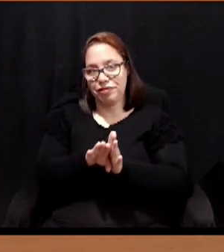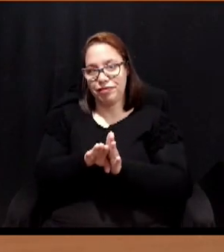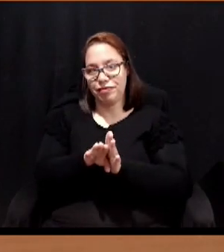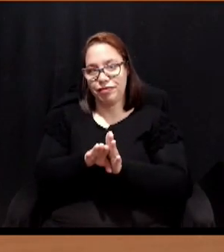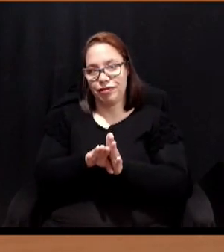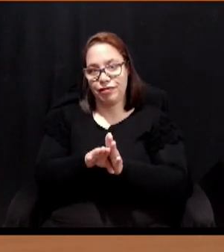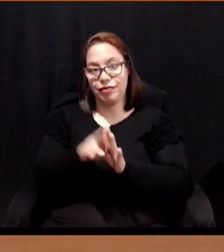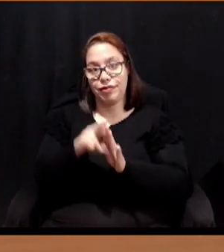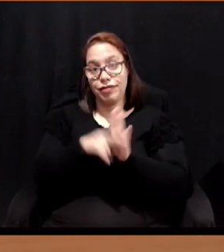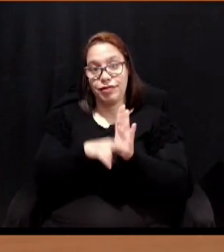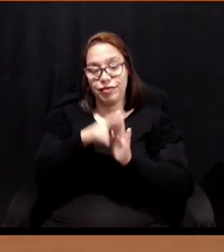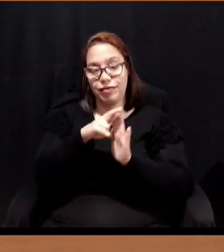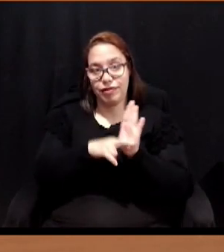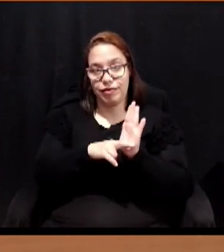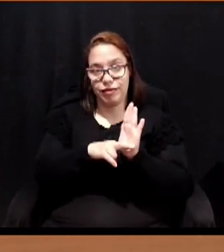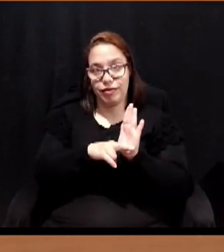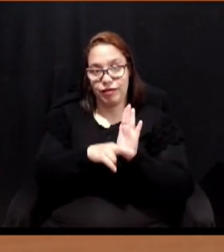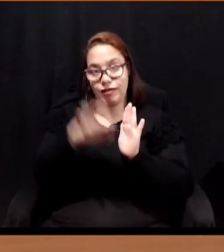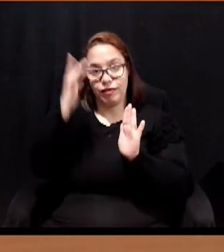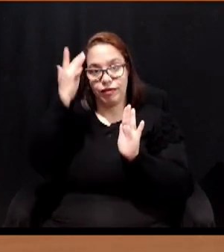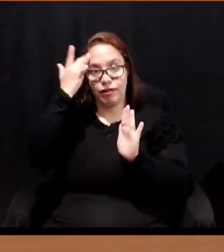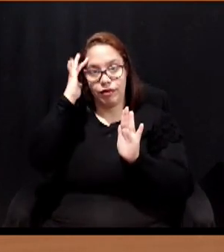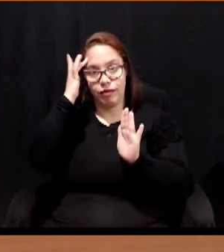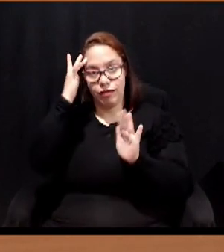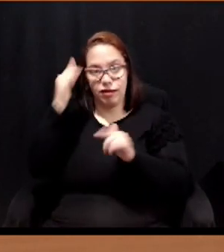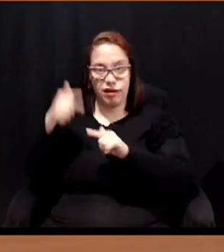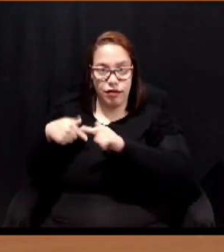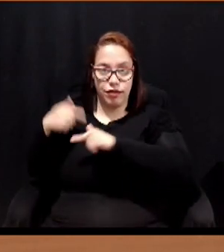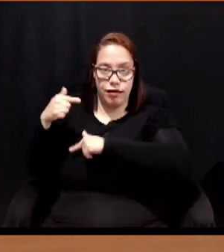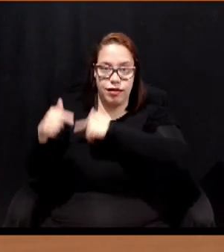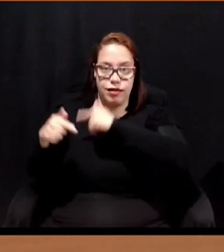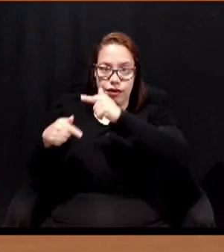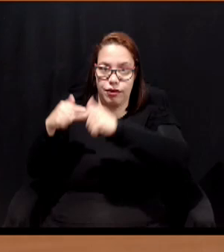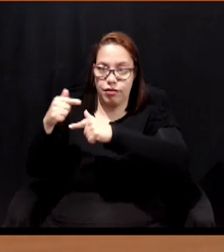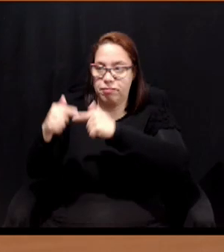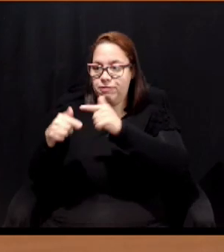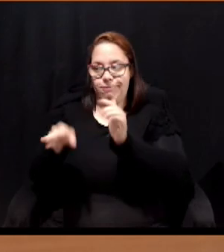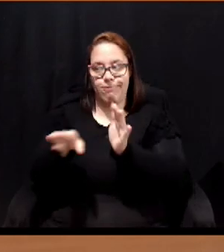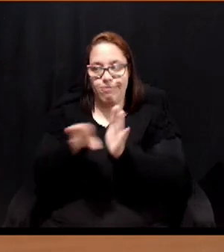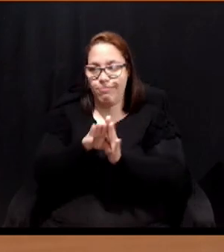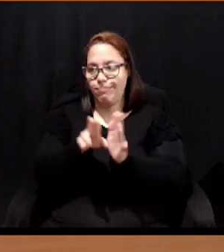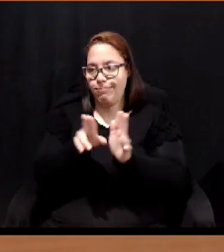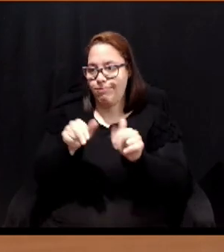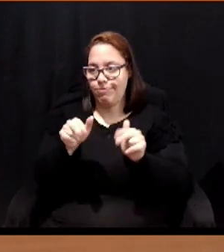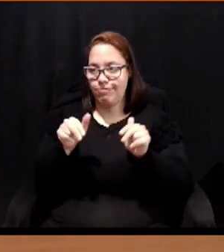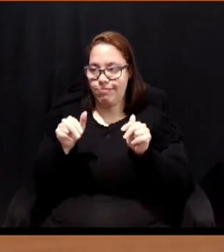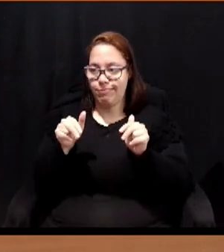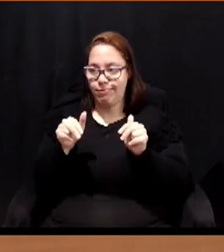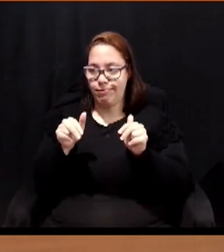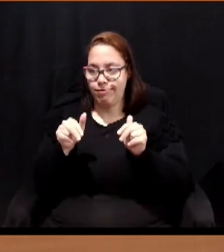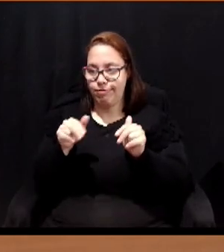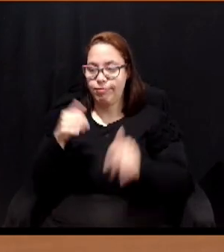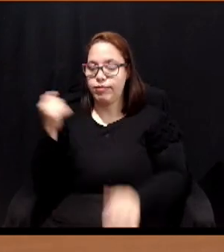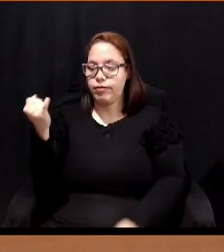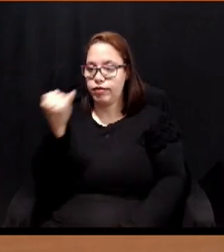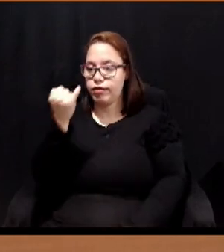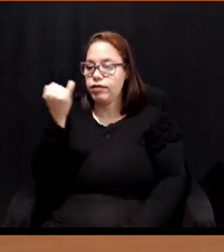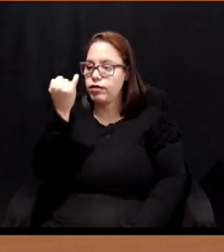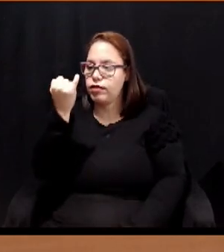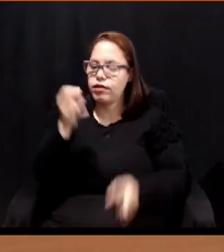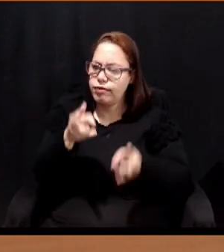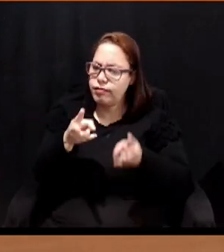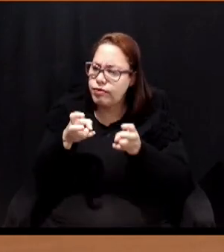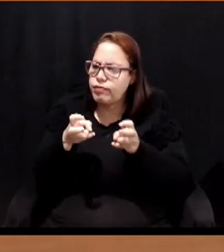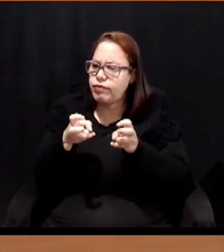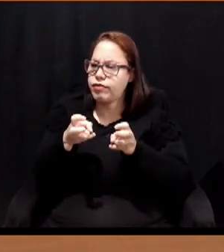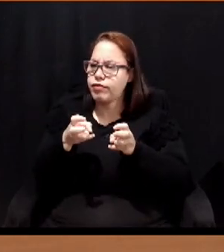E eu acho que em algumas gerações ainda não chegará. Mas que é importante a gente observar. E é